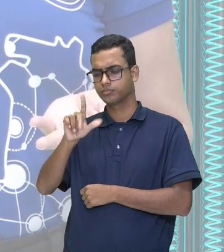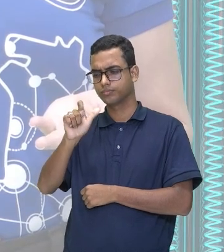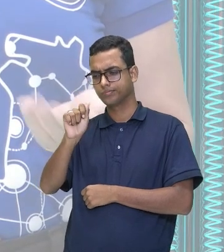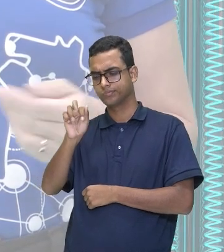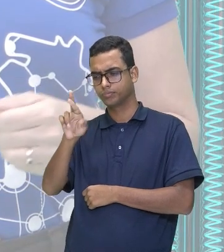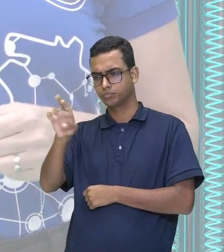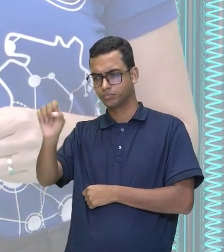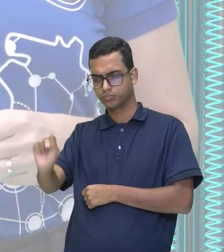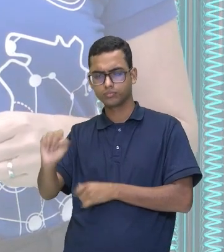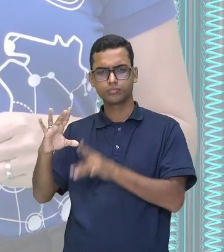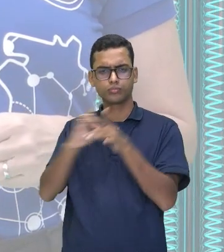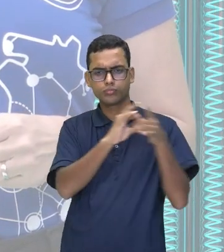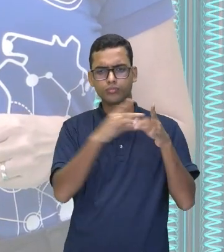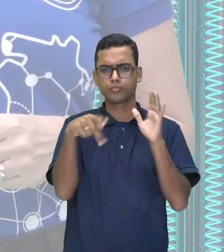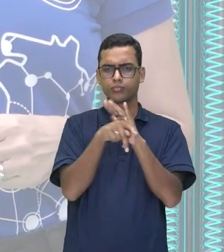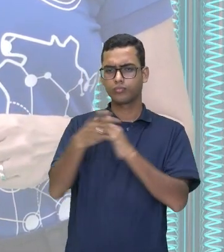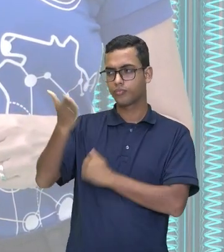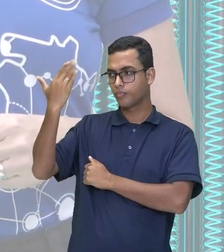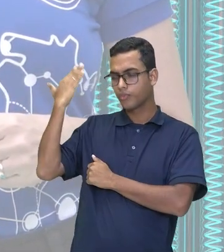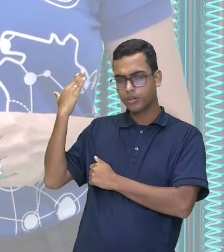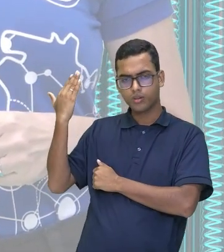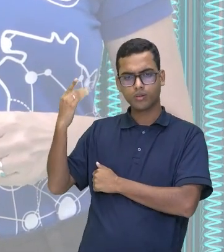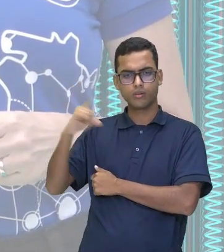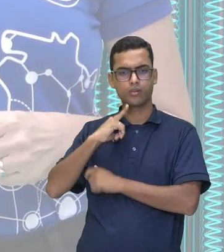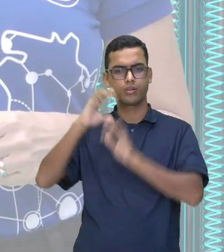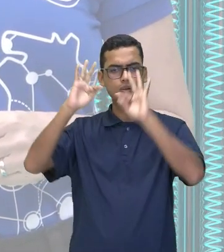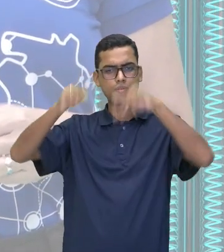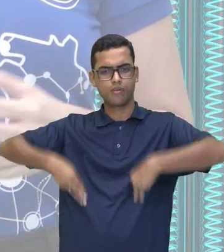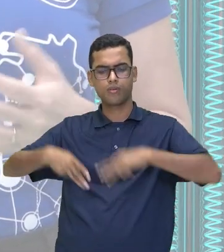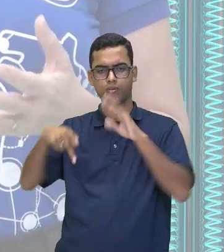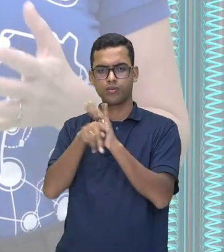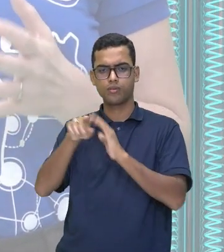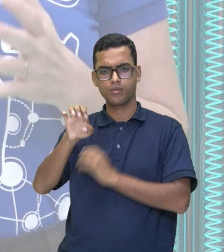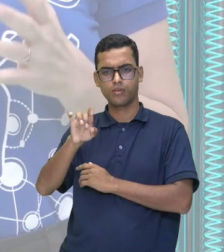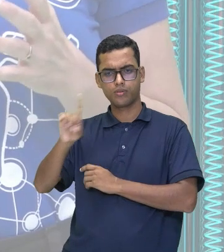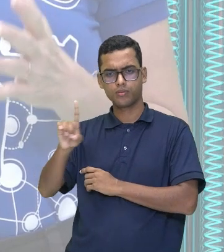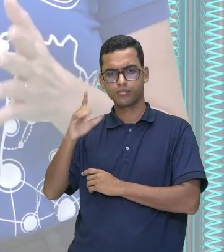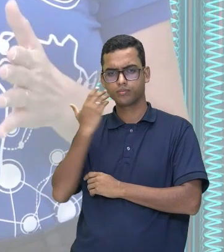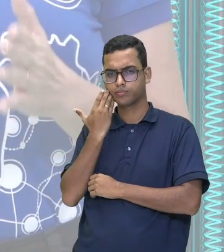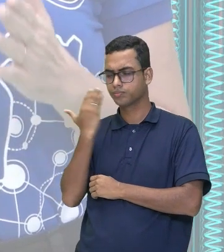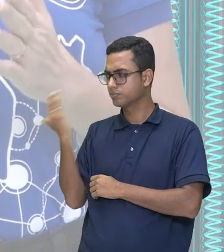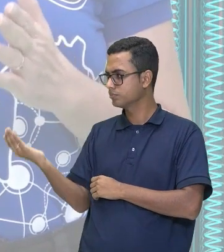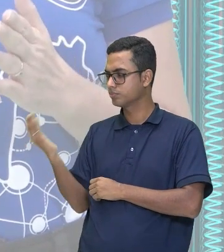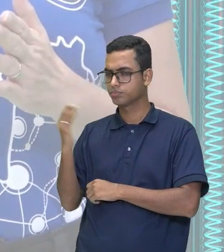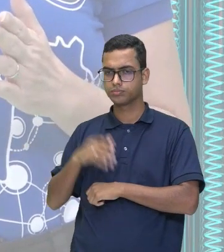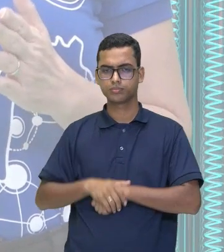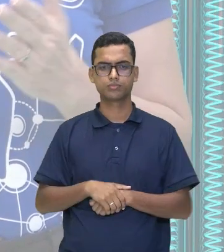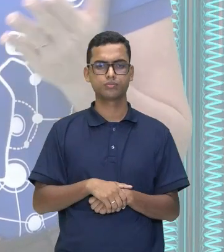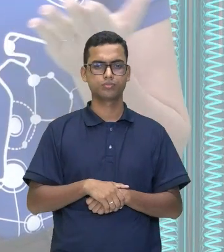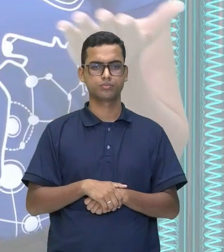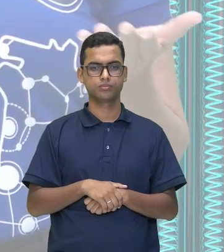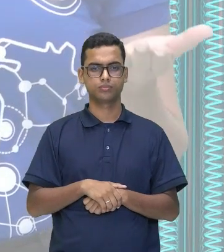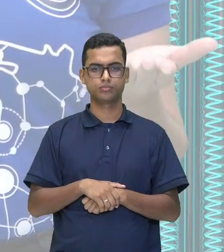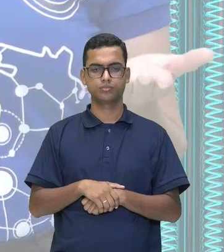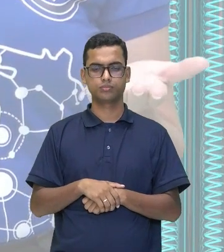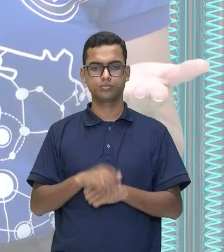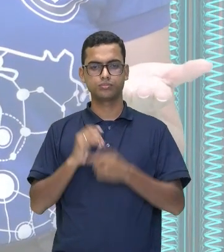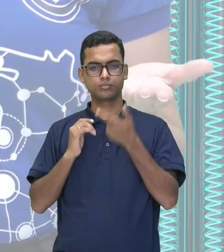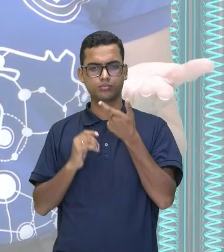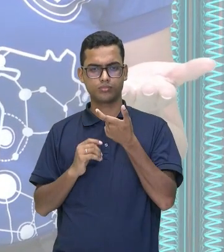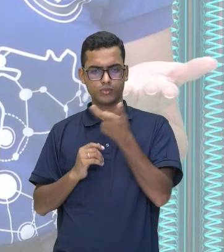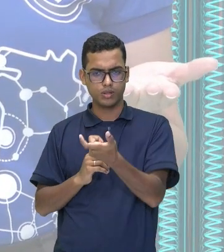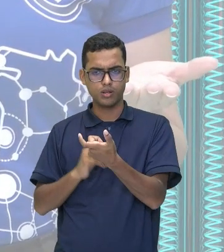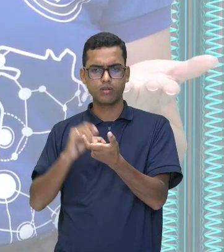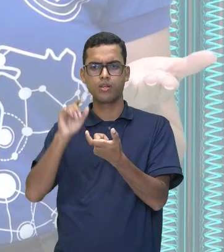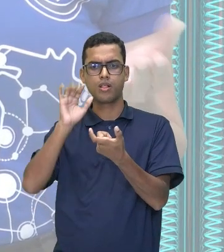para o passado, eles vão receber esse finalzinho aqui, ó. ED, D ou IED. E também nós temos